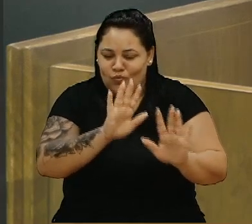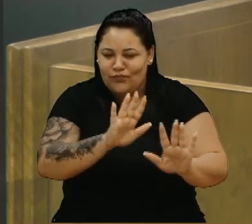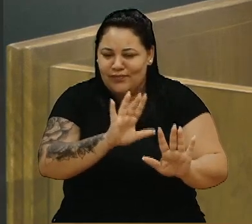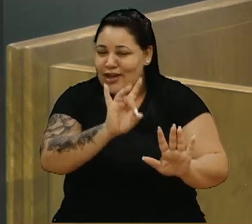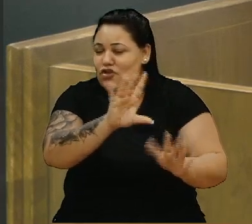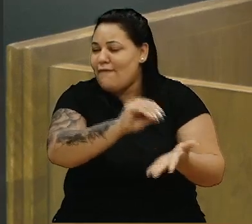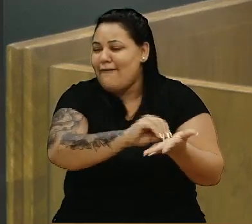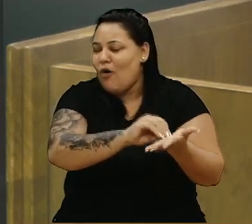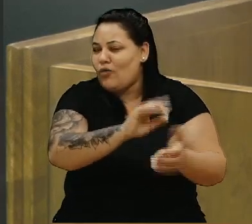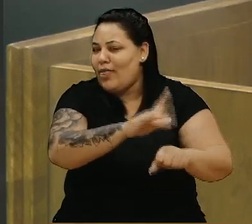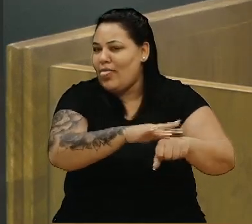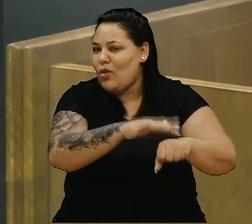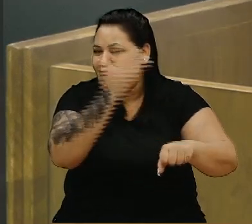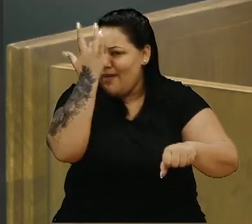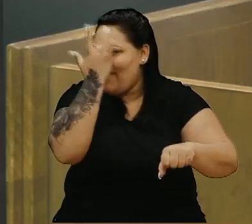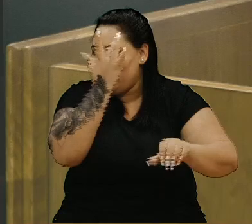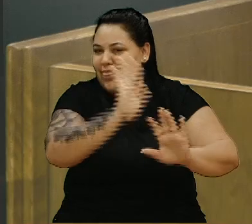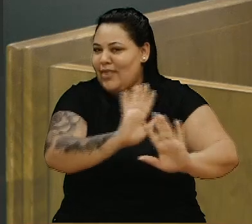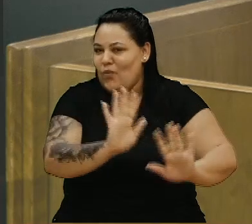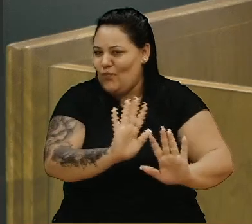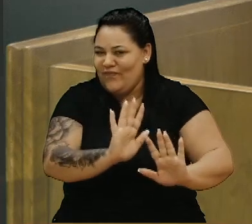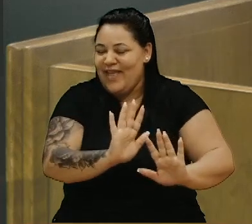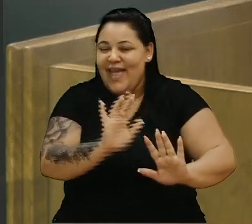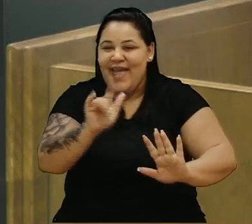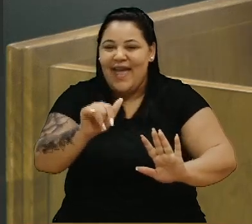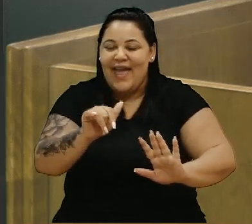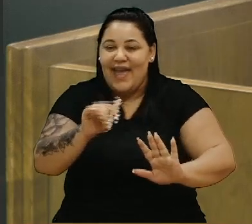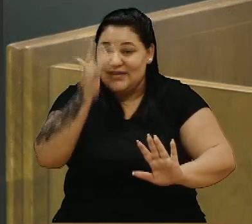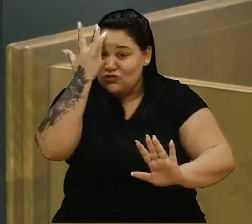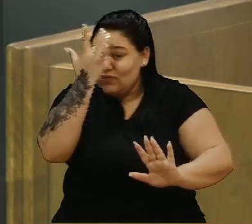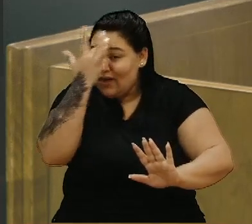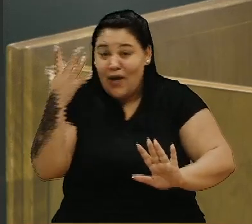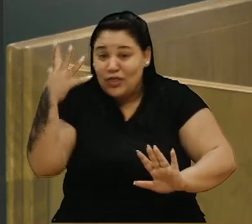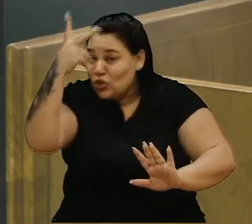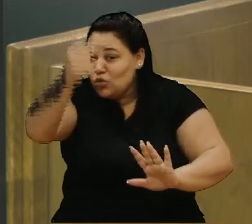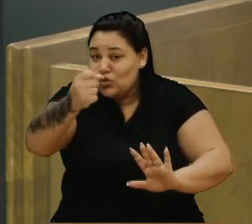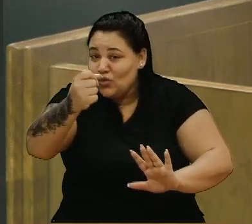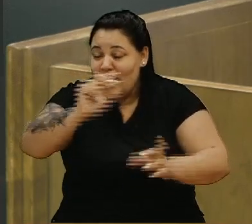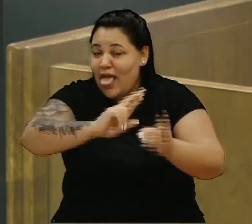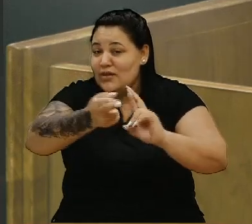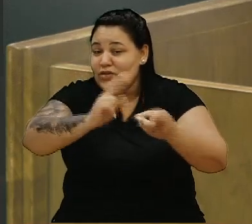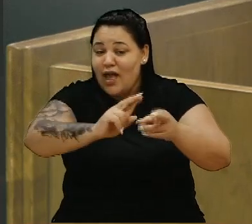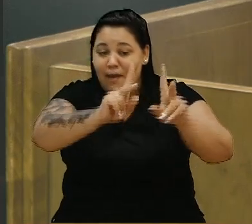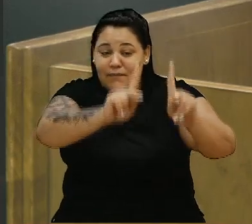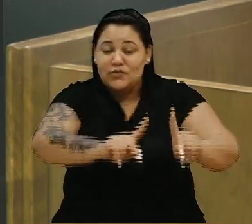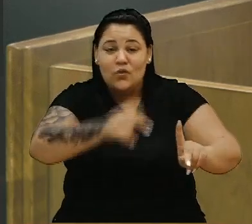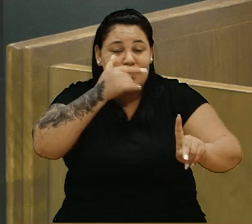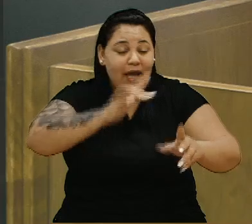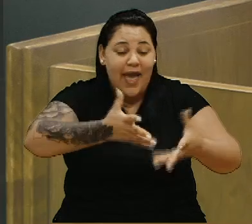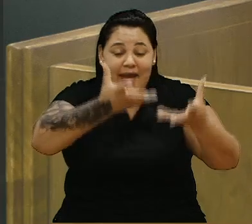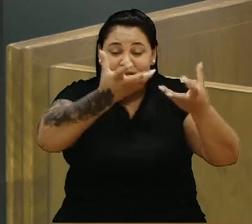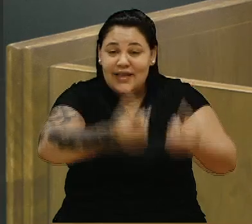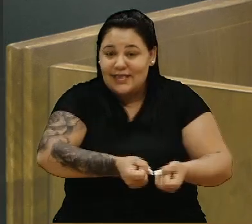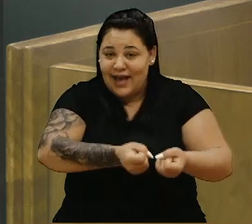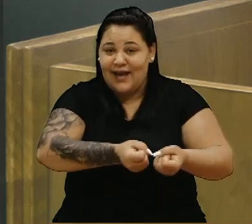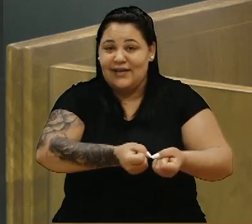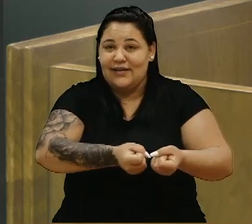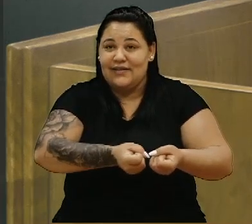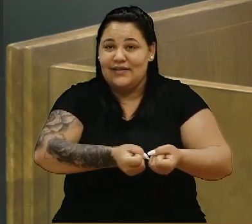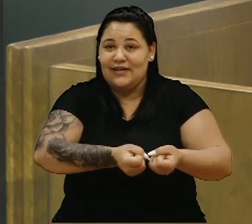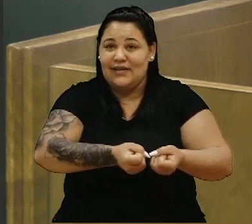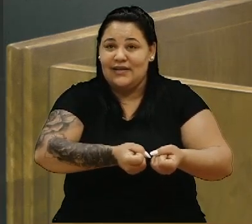transtorno. Então, a saúde mental é aquilo que faz com que as pessoas aceitam a exigência da